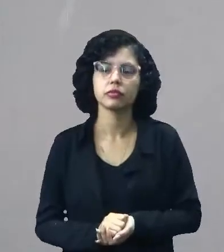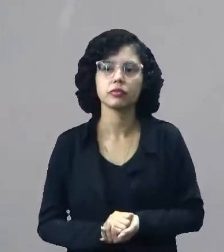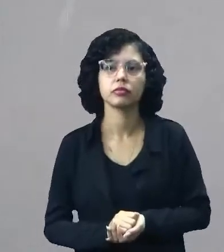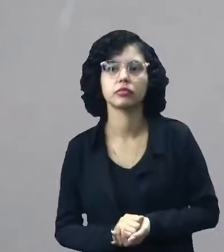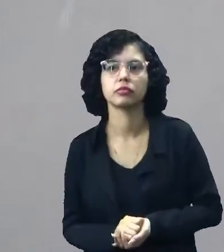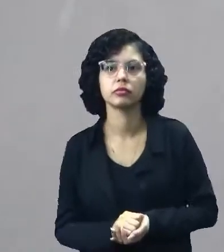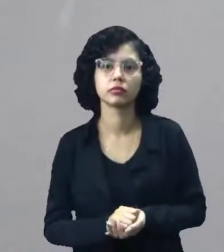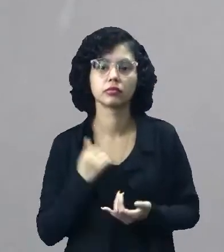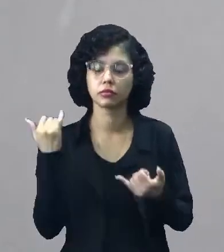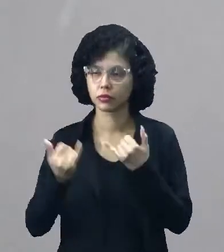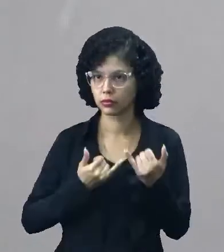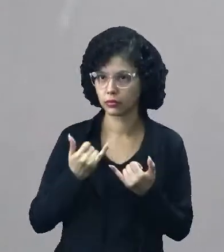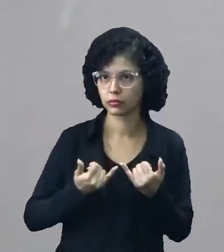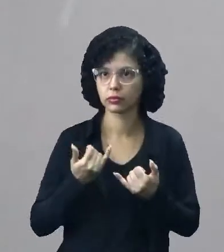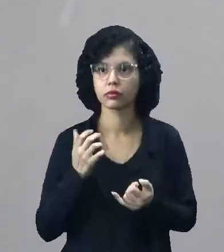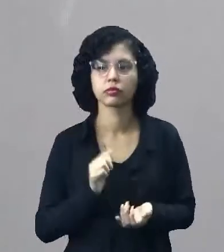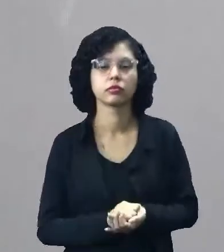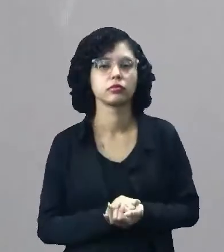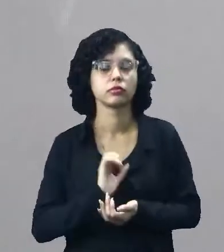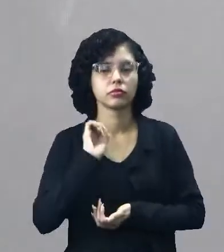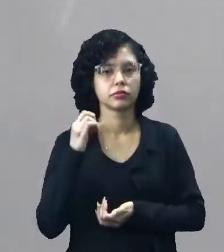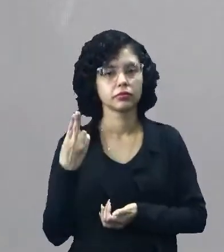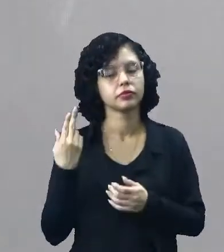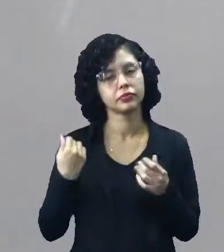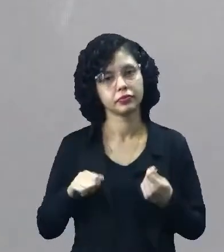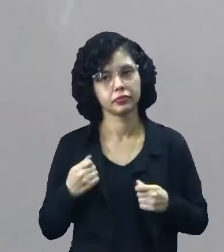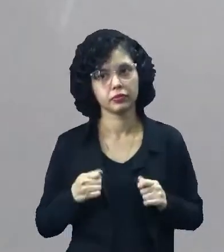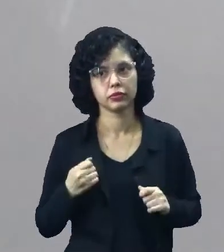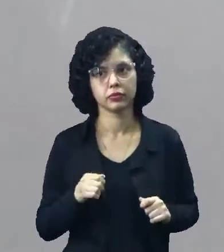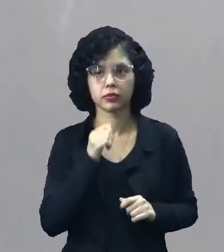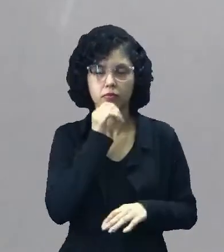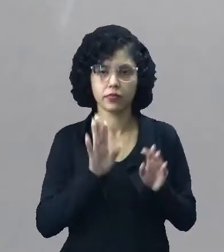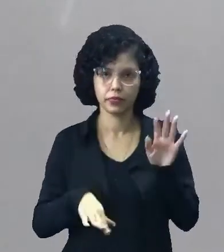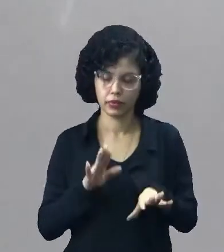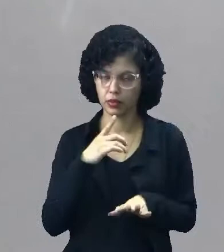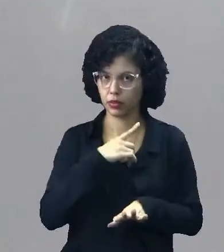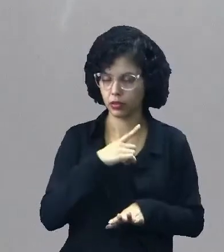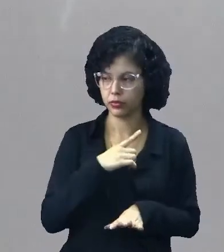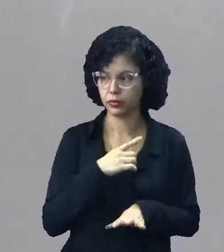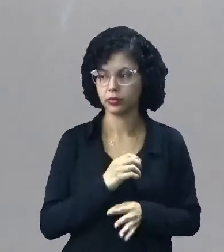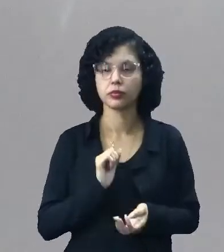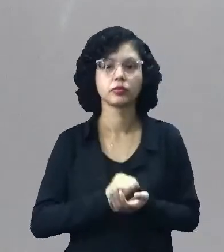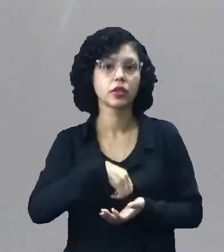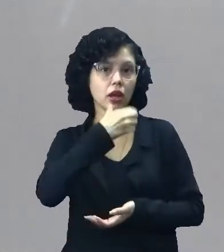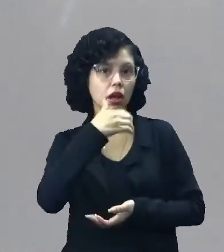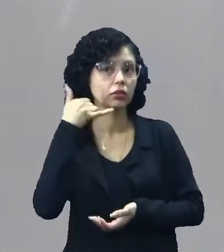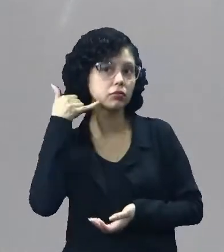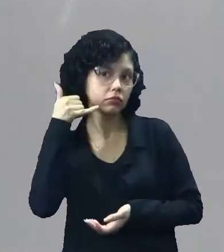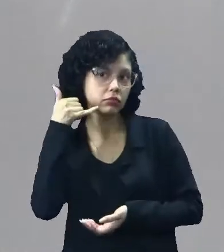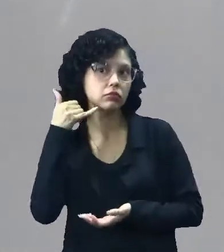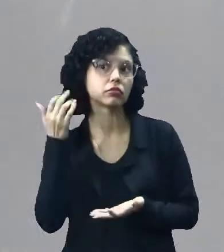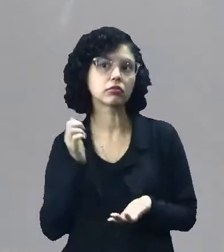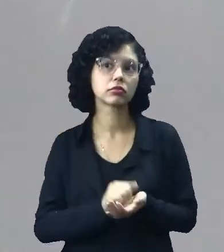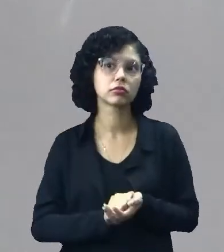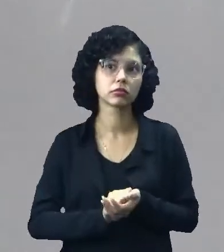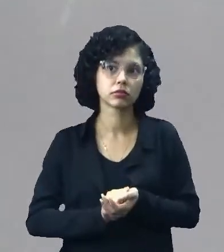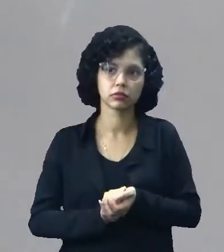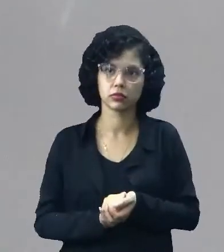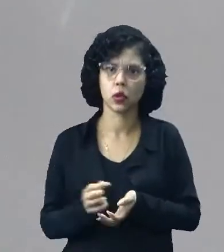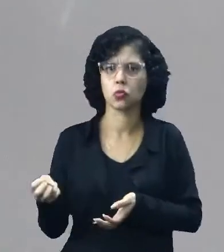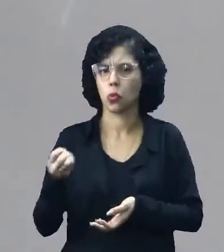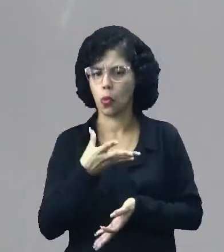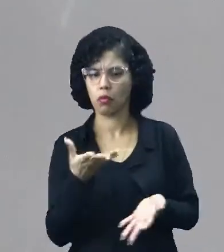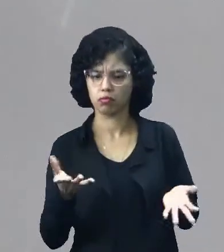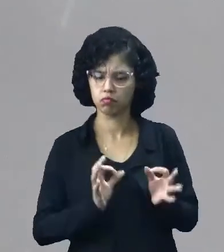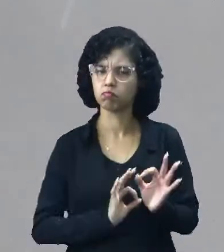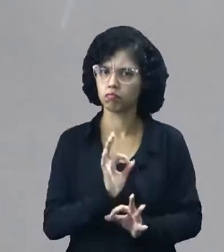né, jogos, e criou-se uma necessidade, né, às vezes você tem lá um iPhone. Ele está relativamente novo,